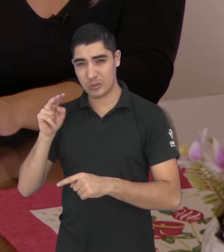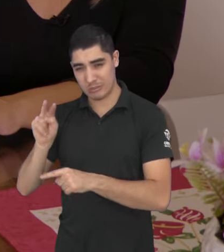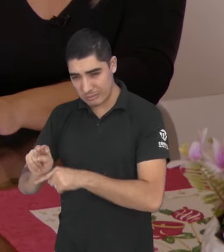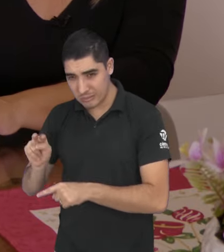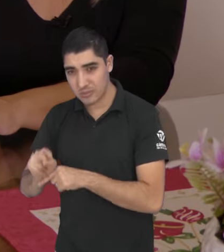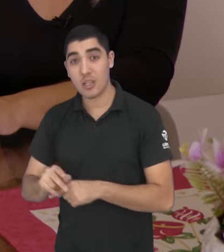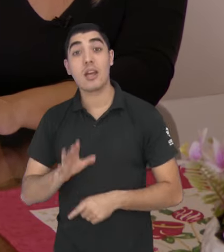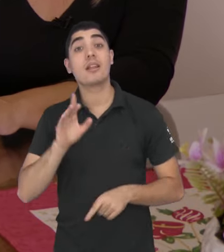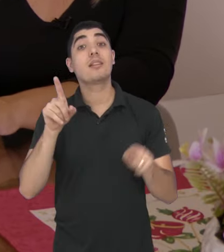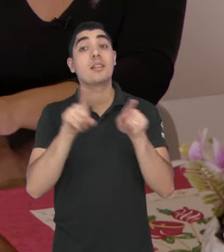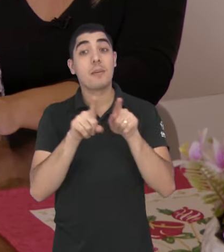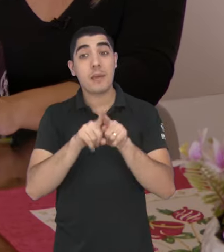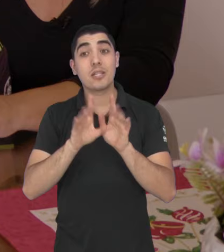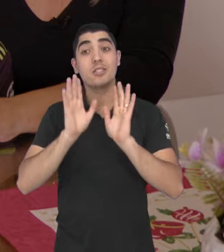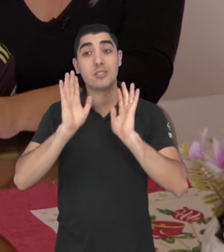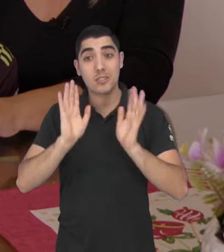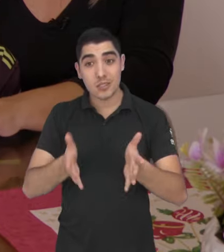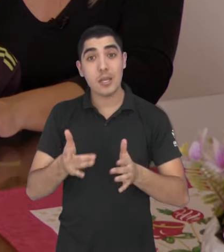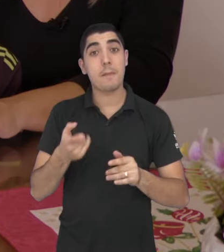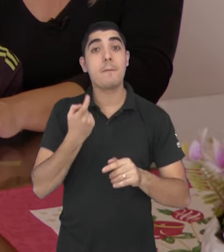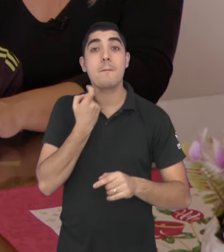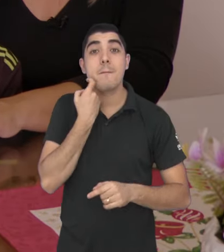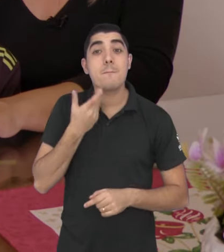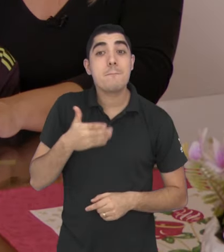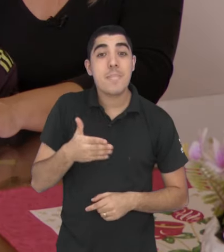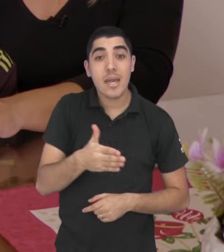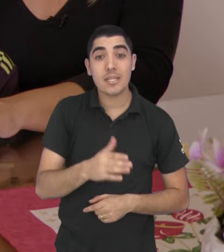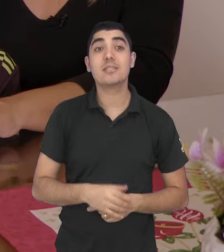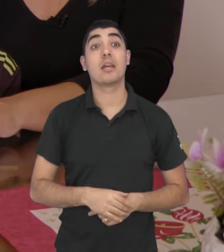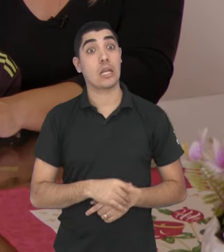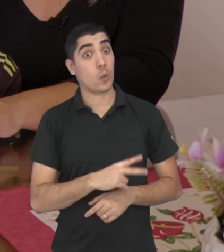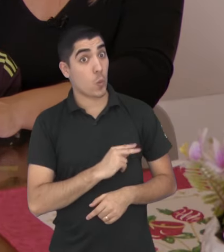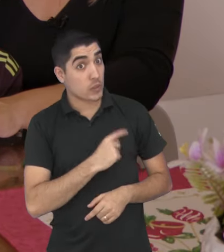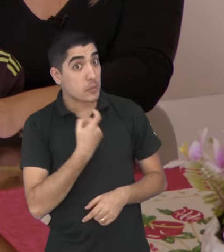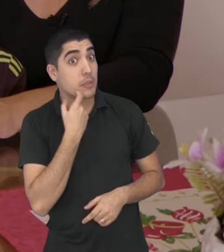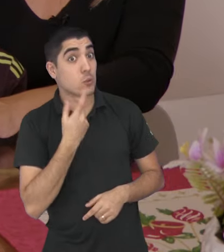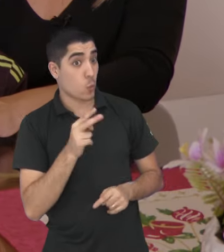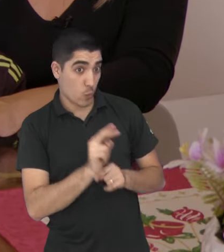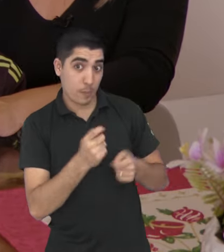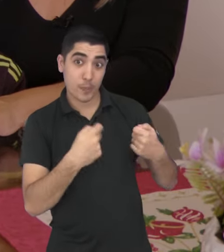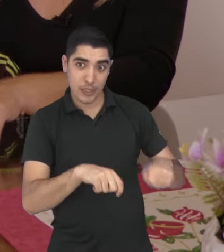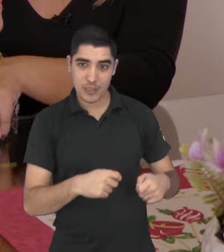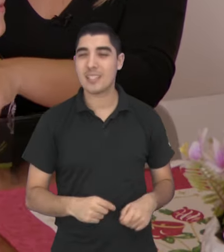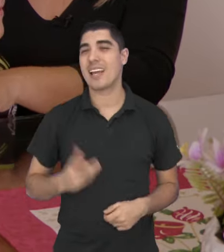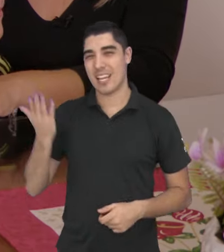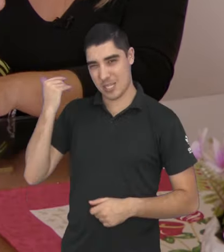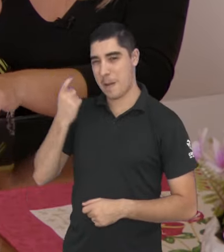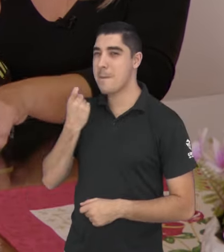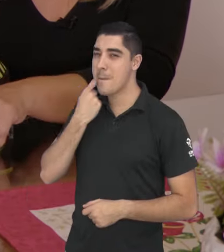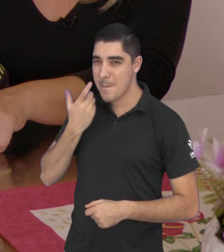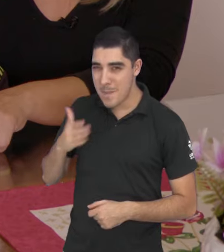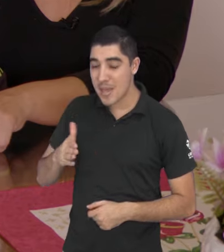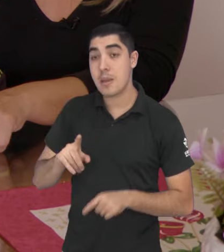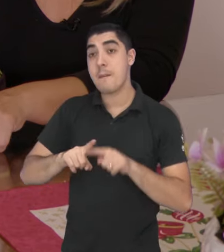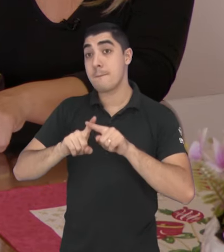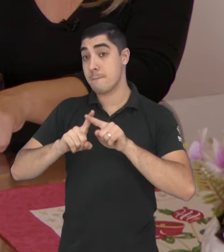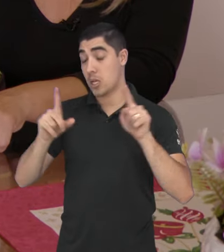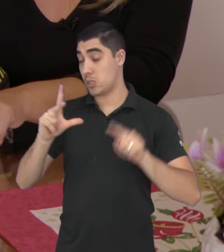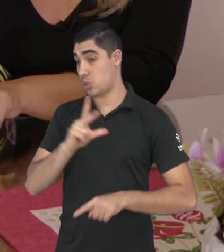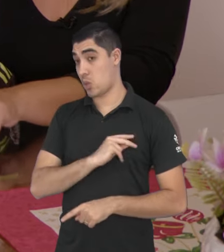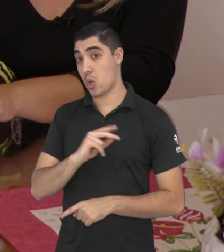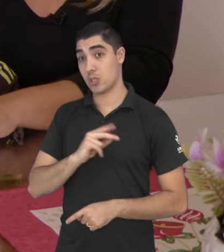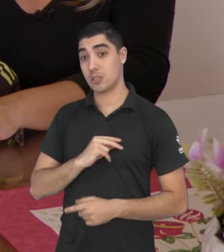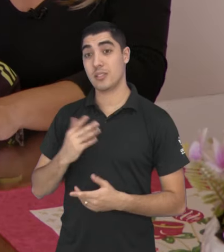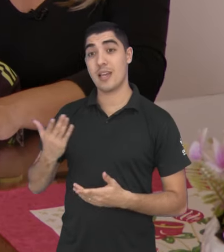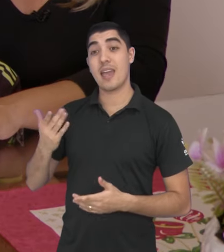a gente já teve peixe também. Teve uma época que tinha peixe também. Que tem que cuidar também, né? Tem peixe. Mas se eles dessem o dobro do trabalho que eles dão